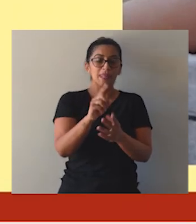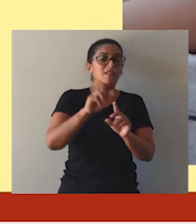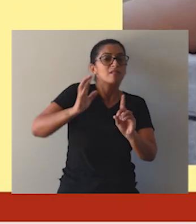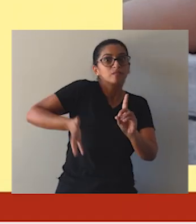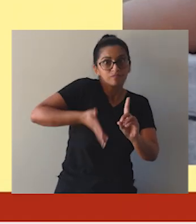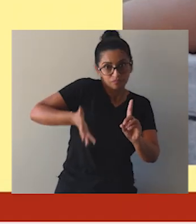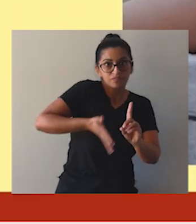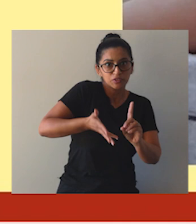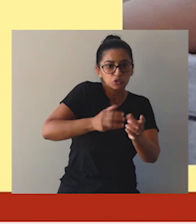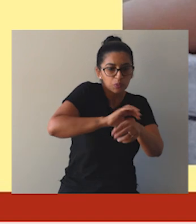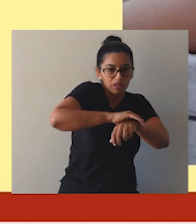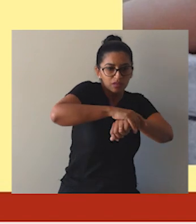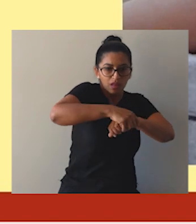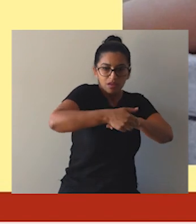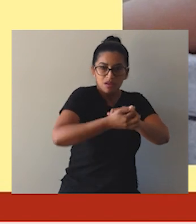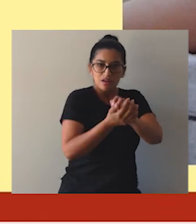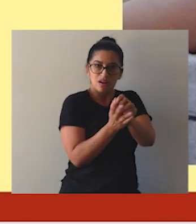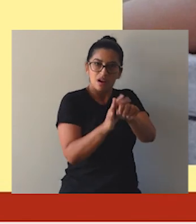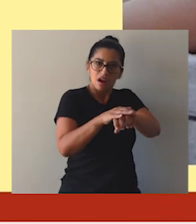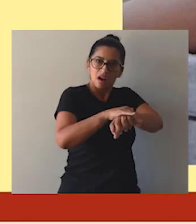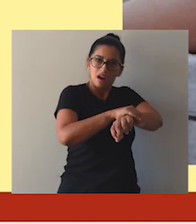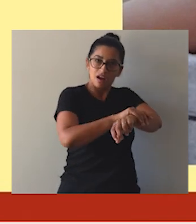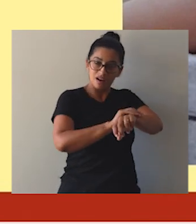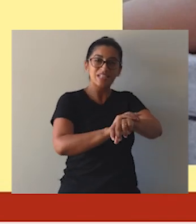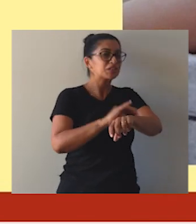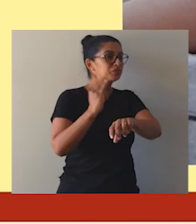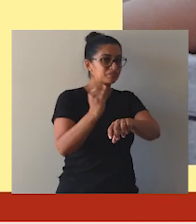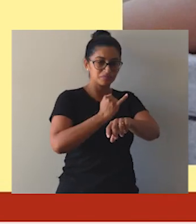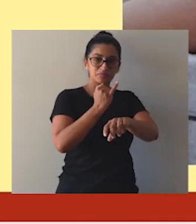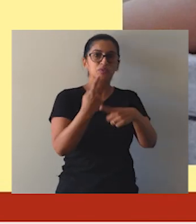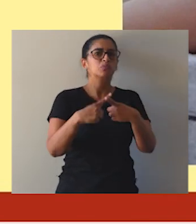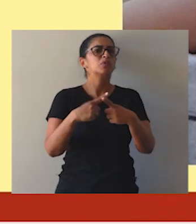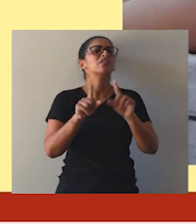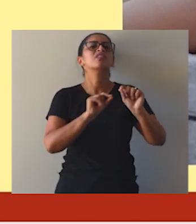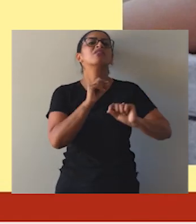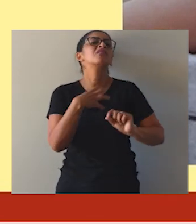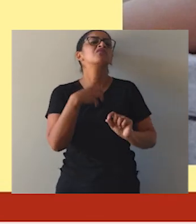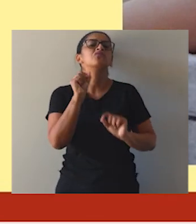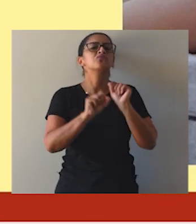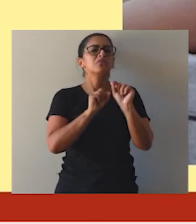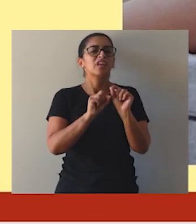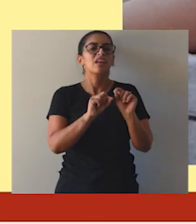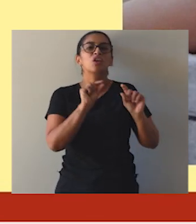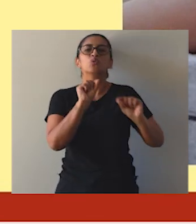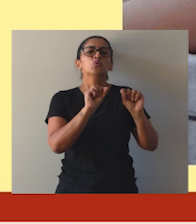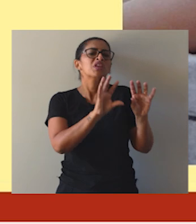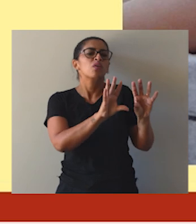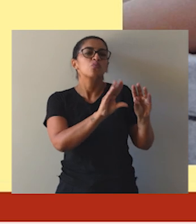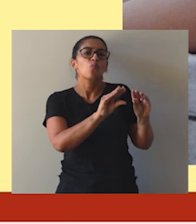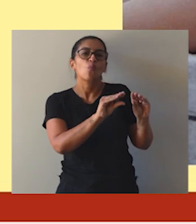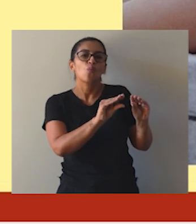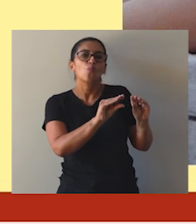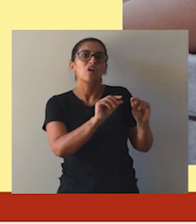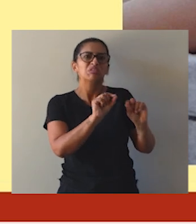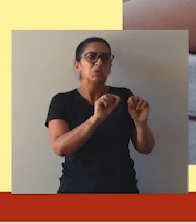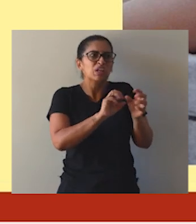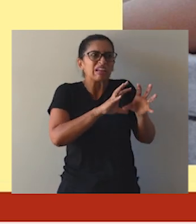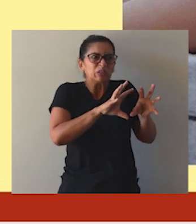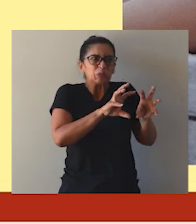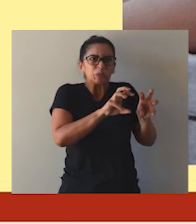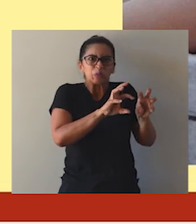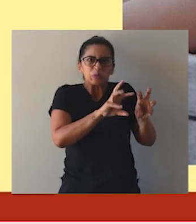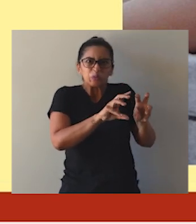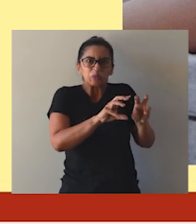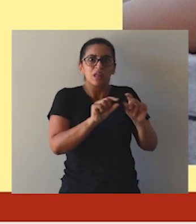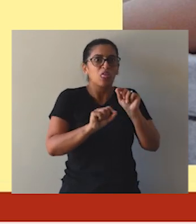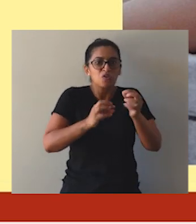texturas tipo do macio, do algodão, do barbante, do palito. Você pode trabalhar areia, pedrinhas, cascas